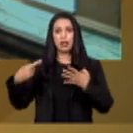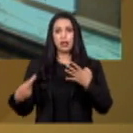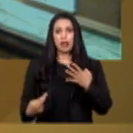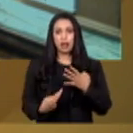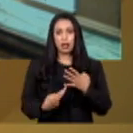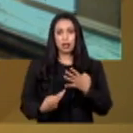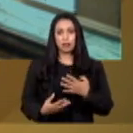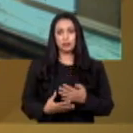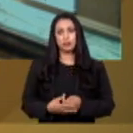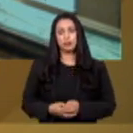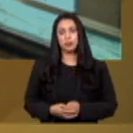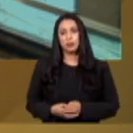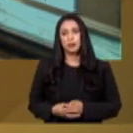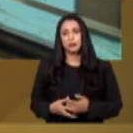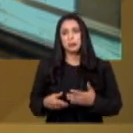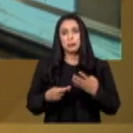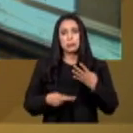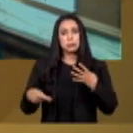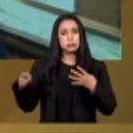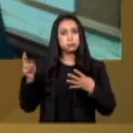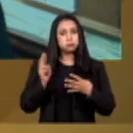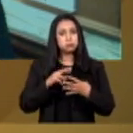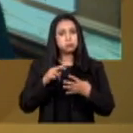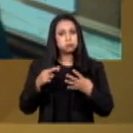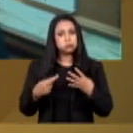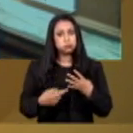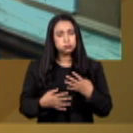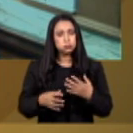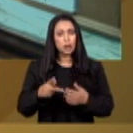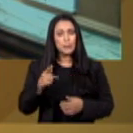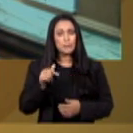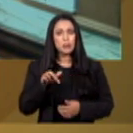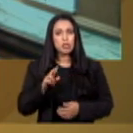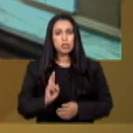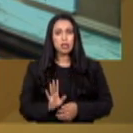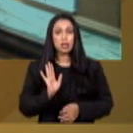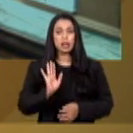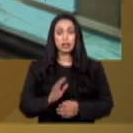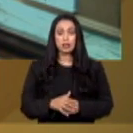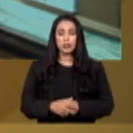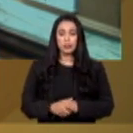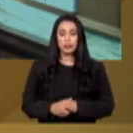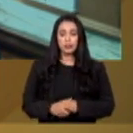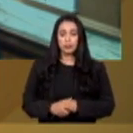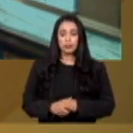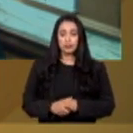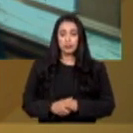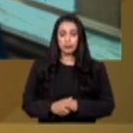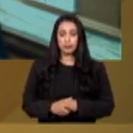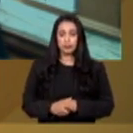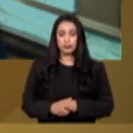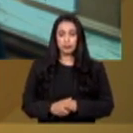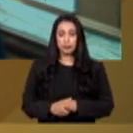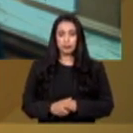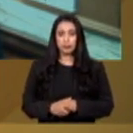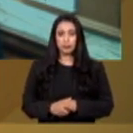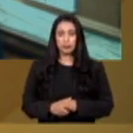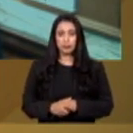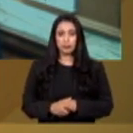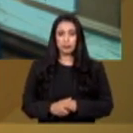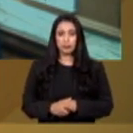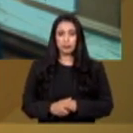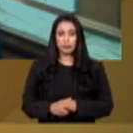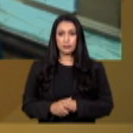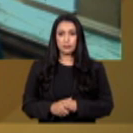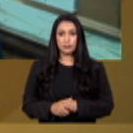não vou como estão parecer da pgr né a hora dizer